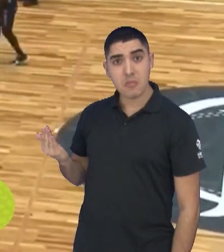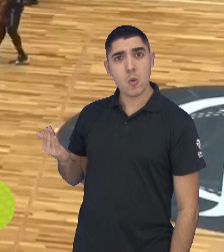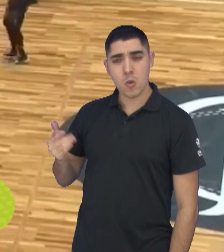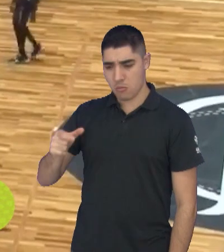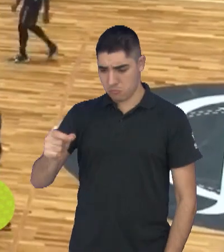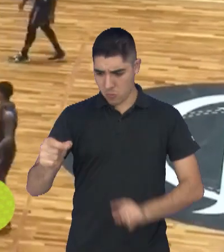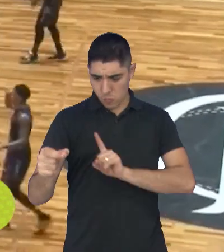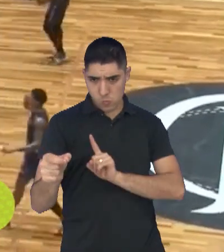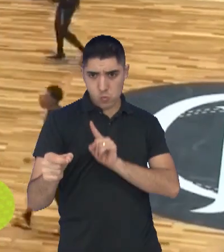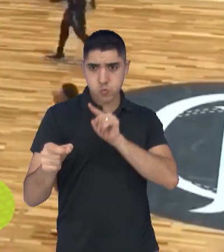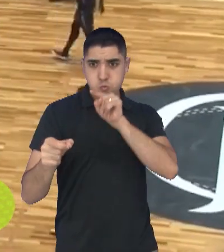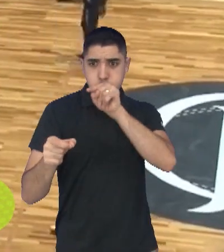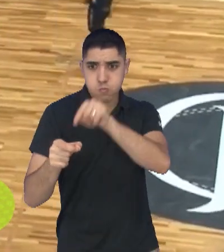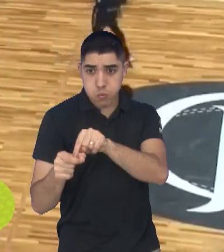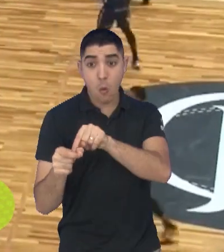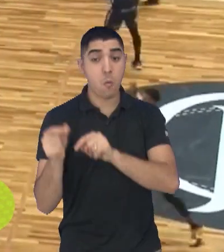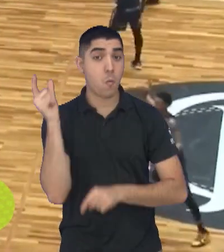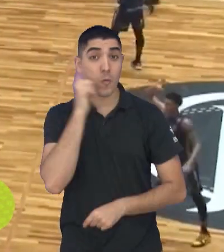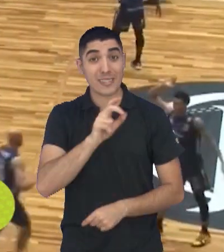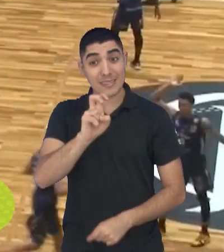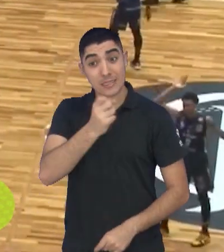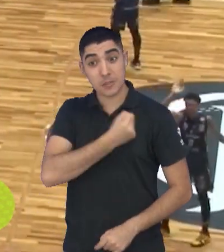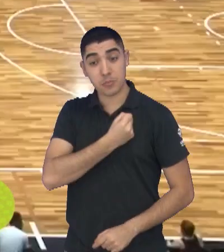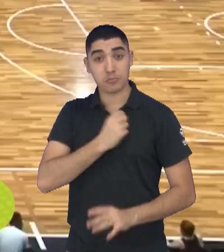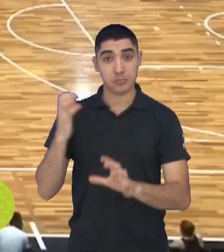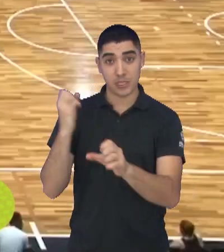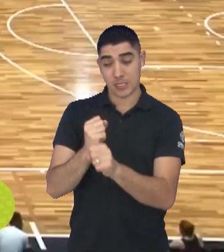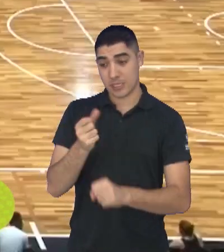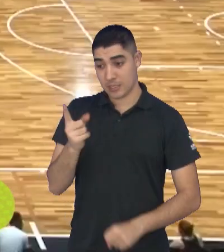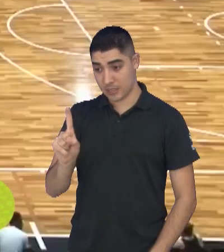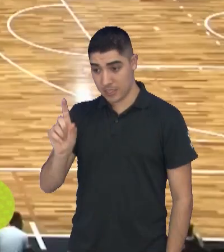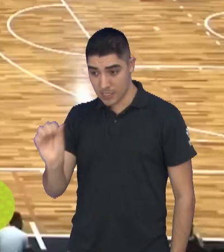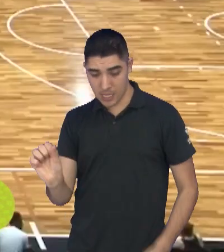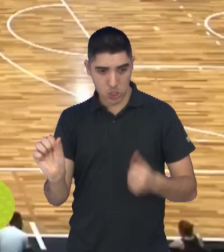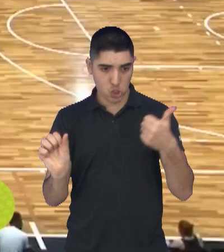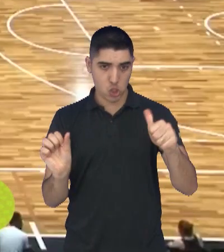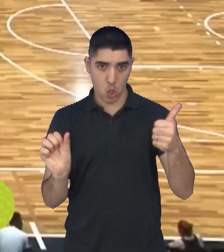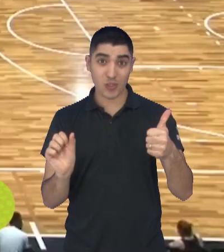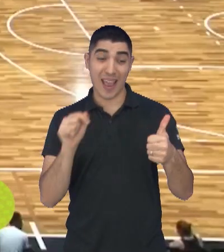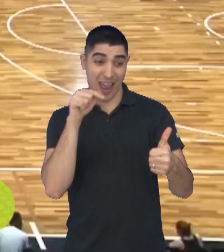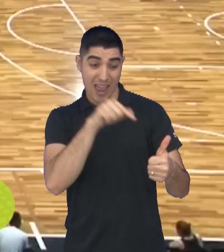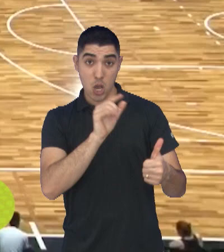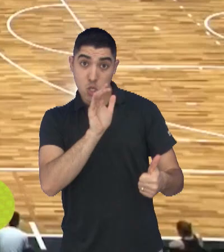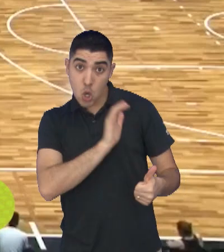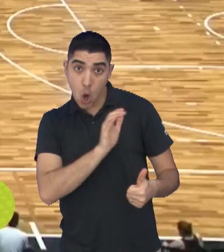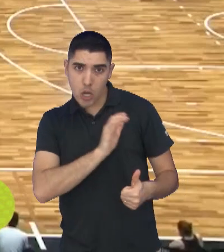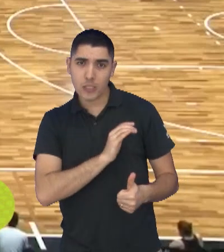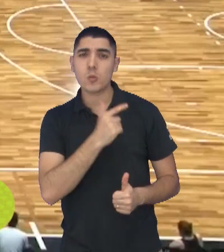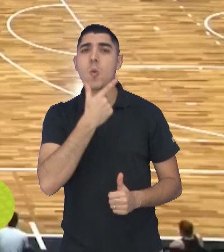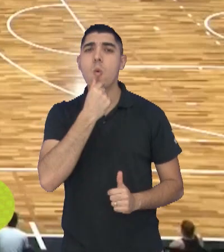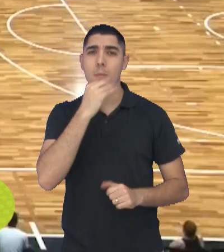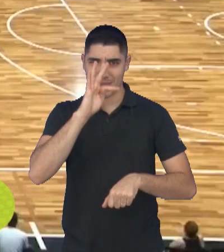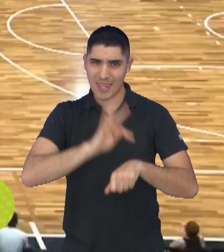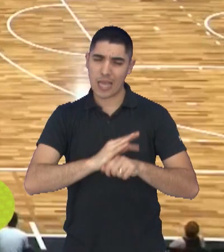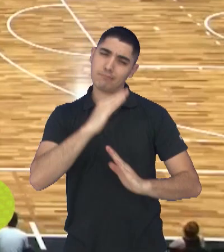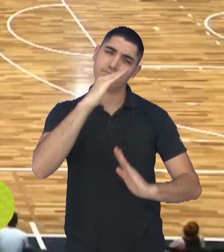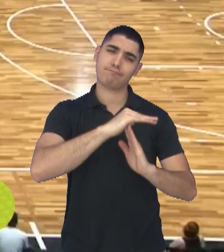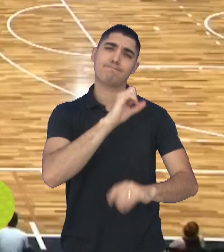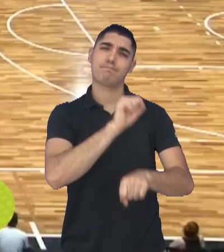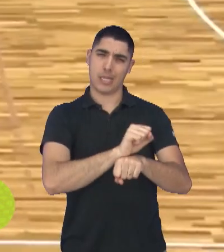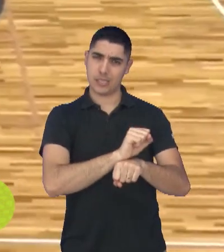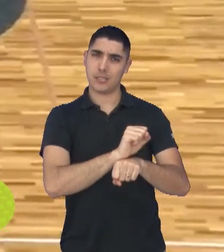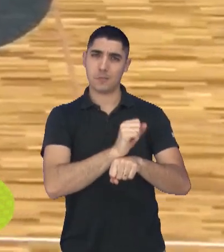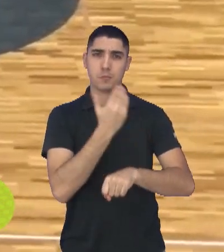colocando 5 de vantagem para o São José, 16-11, e o técnico corintiano Silvio Santander foi obrigado a parar o